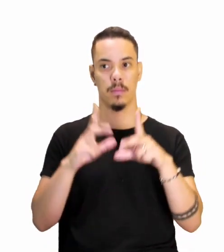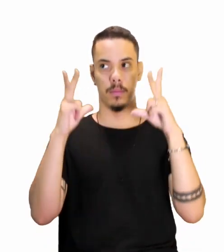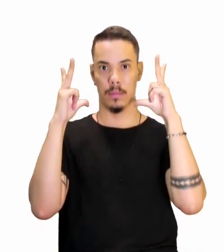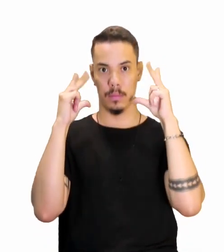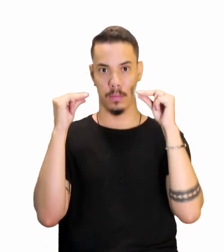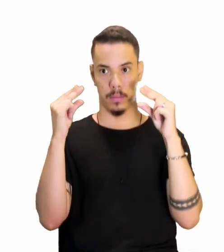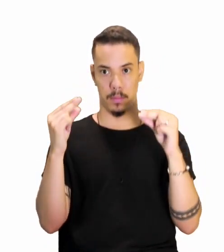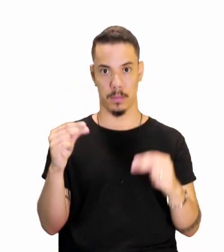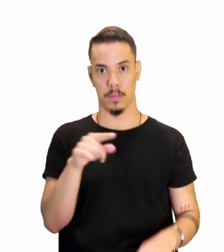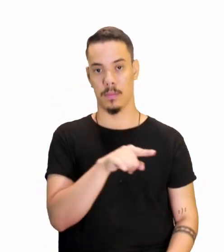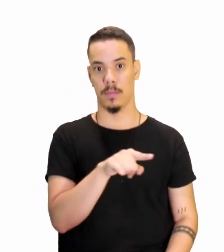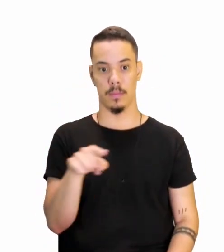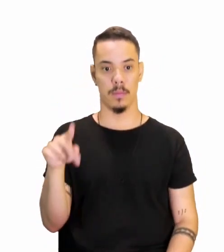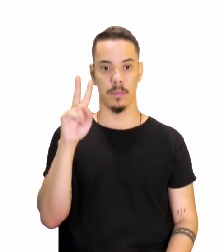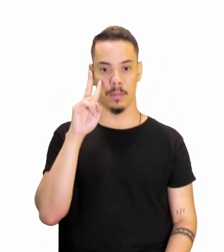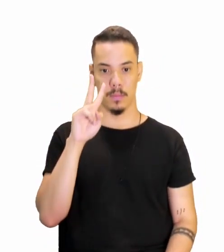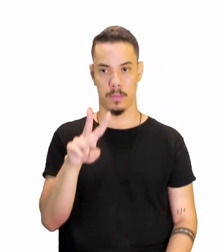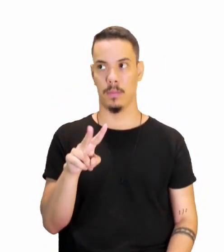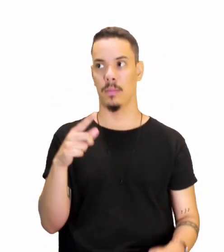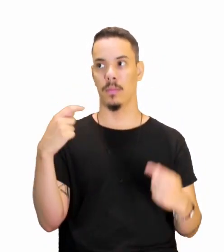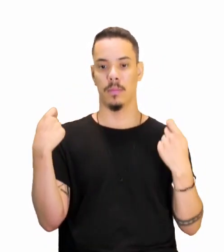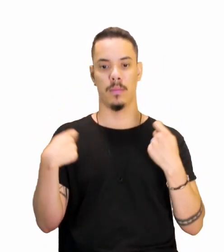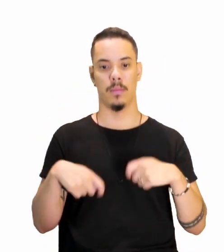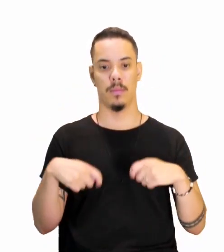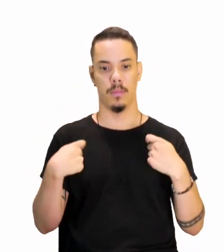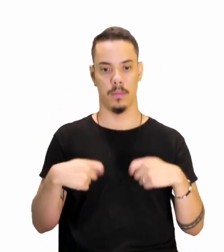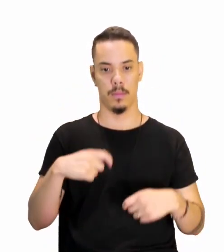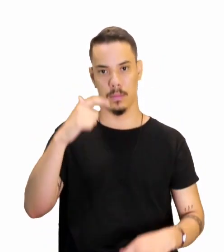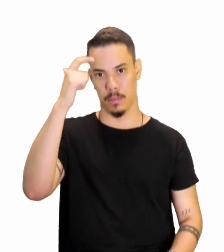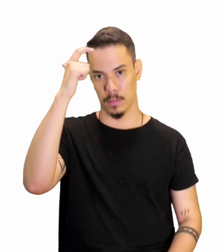Tranquilidade. Para ver a tranquilidade, precisa do ser.